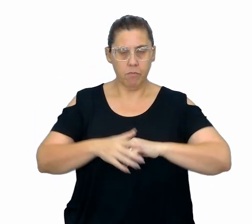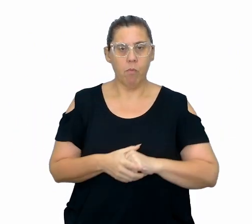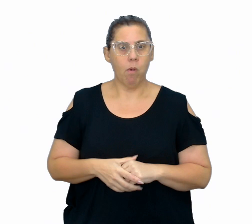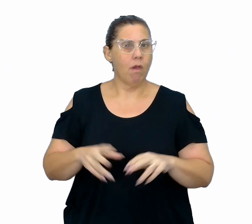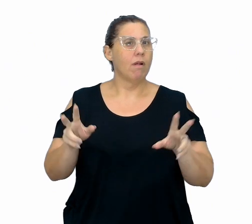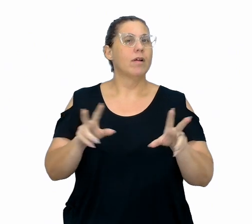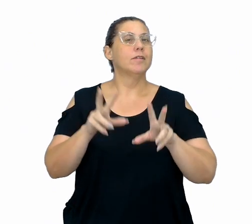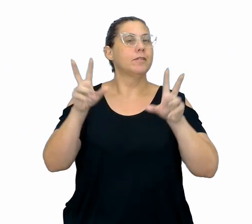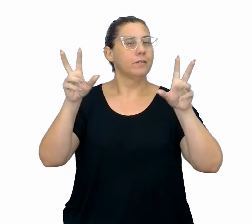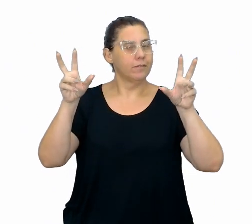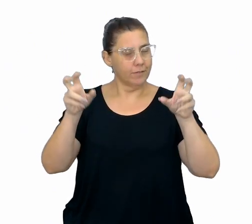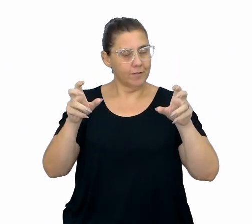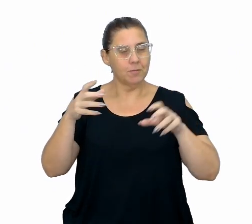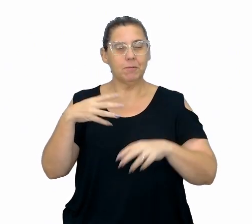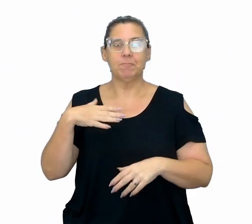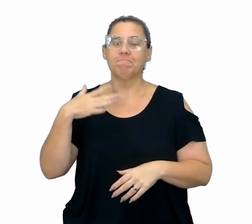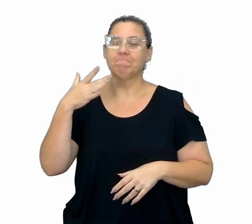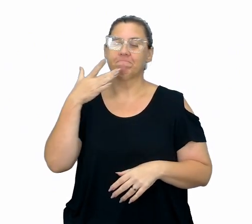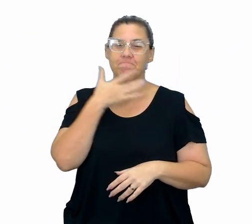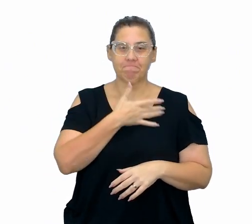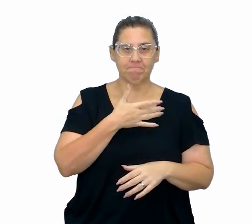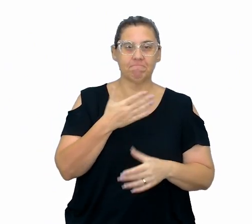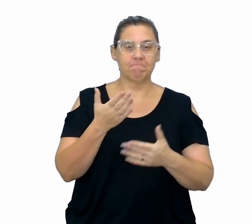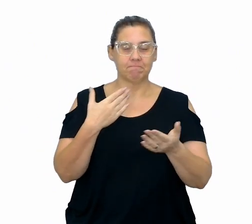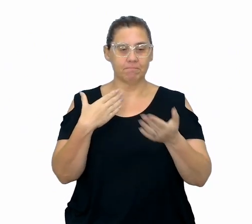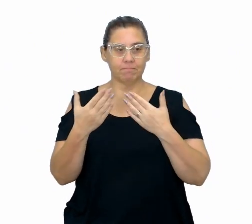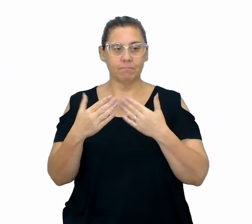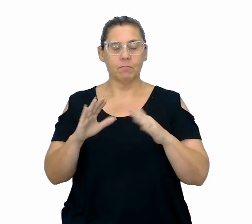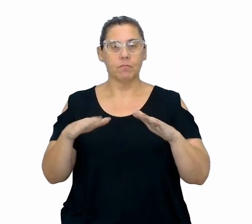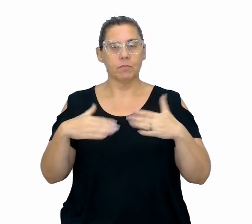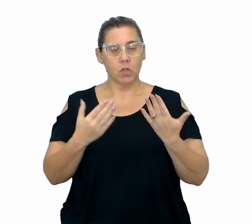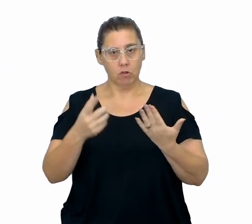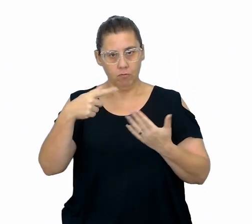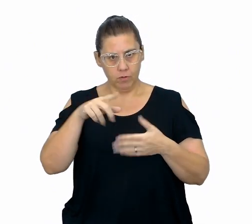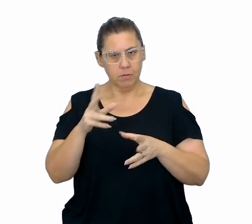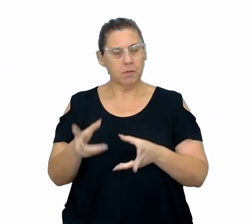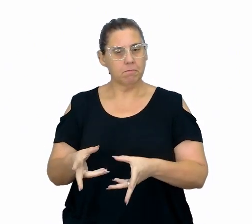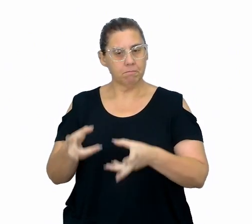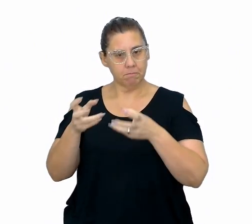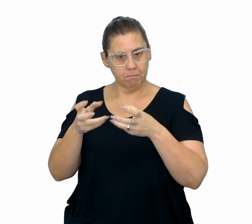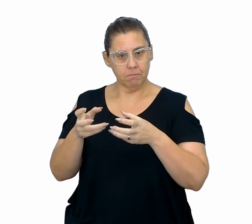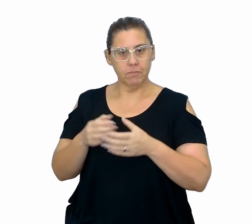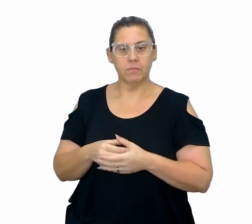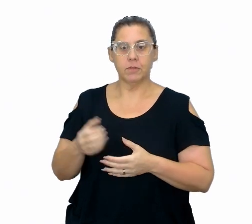um assunto muito gostoso de se tratar, né? Então, como vocês podem